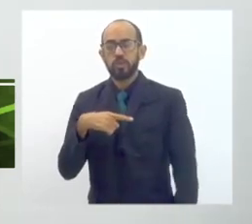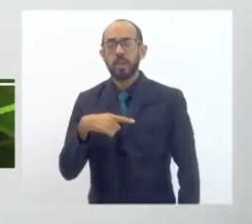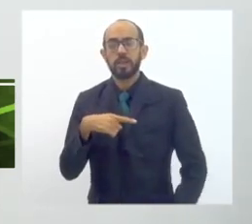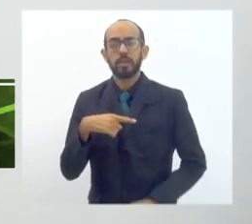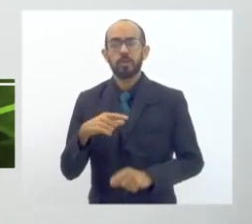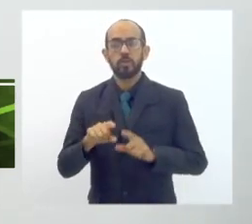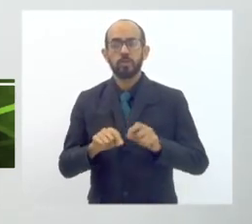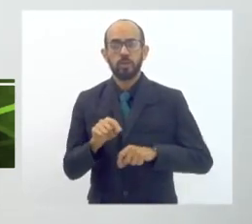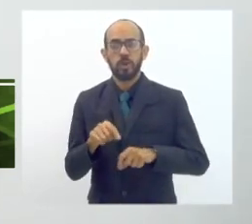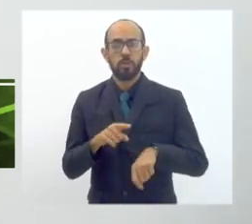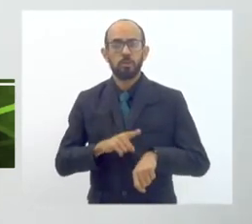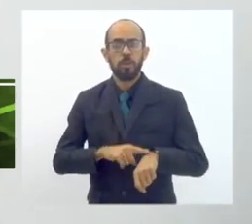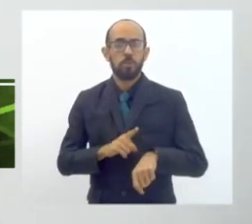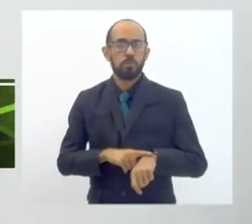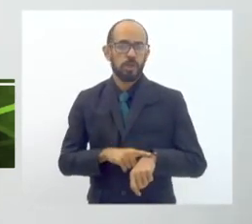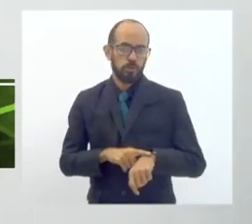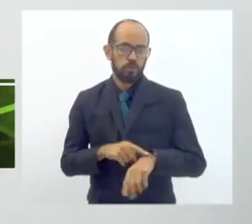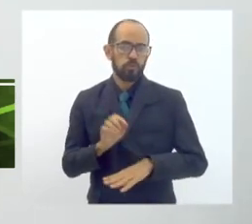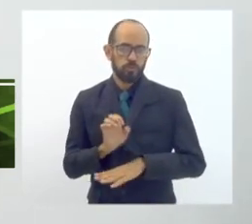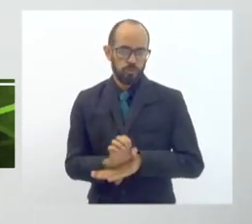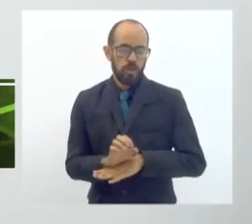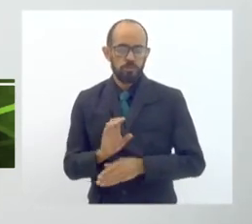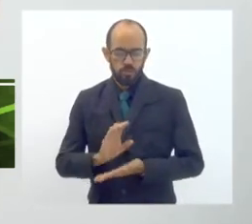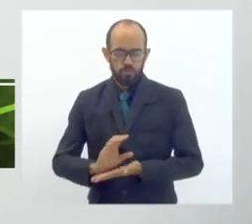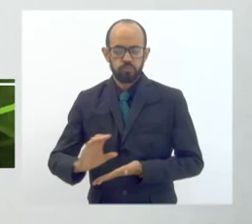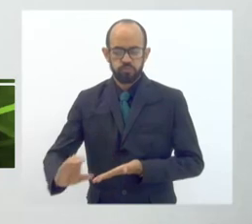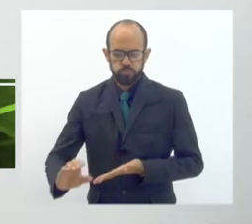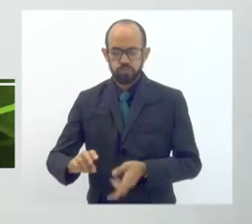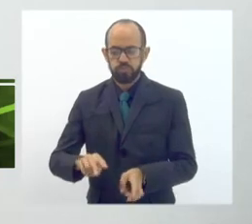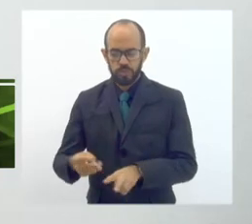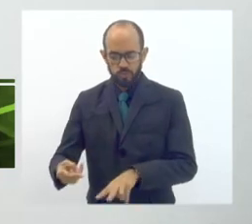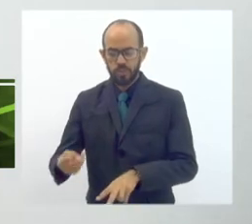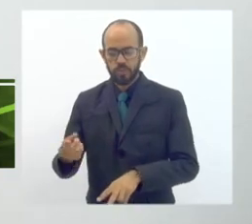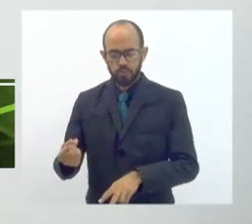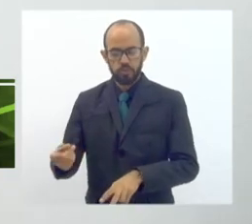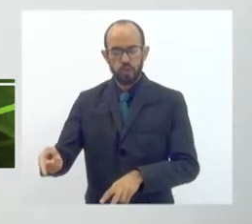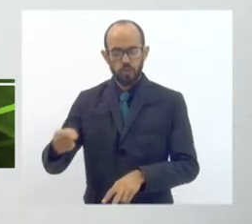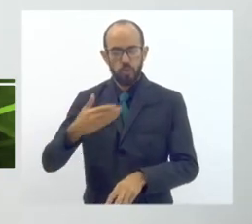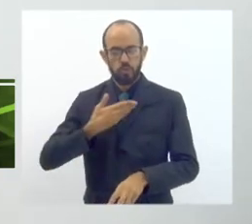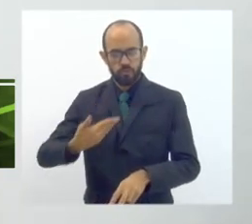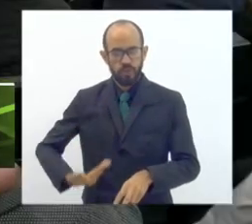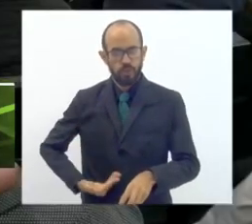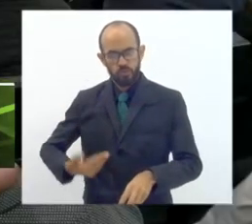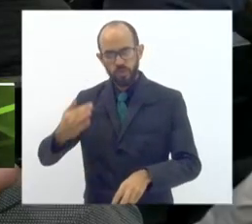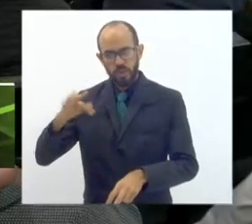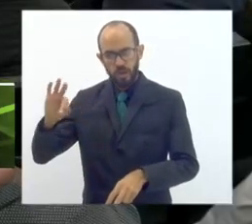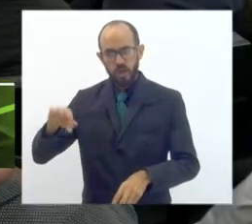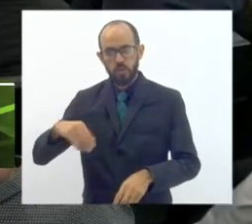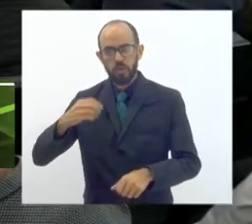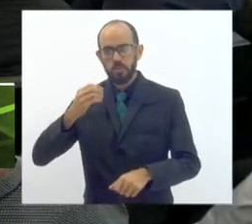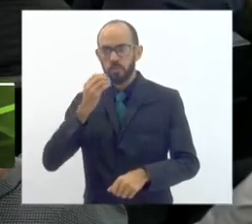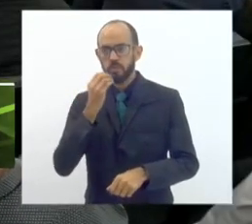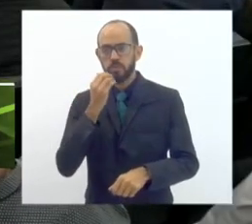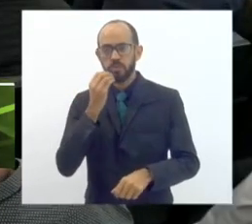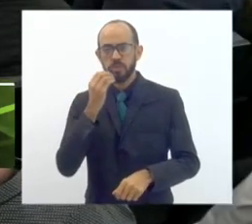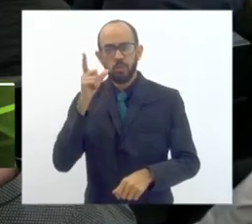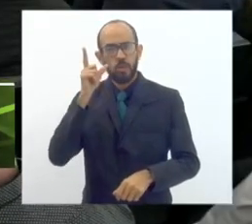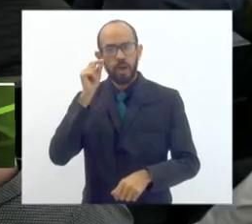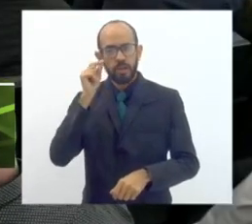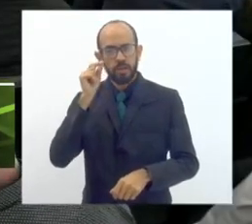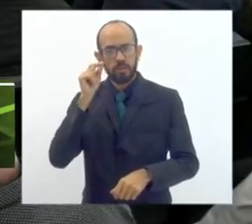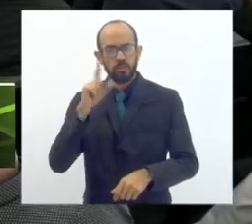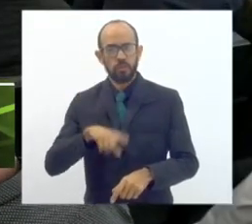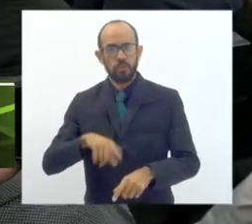um grande momento do Estado em relação a aportes financeiros, como do governo federal, e eu acho que poderia ser um grande desafogo aí para